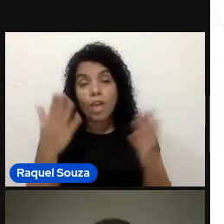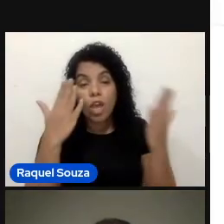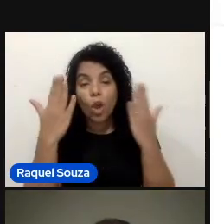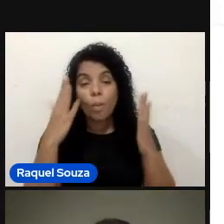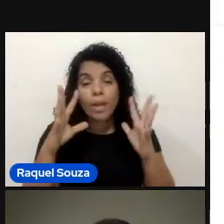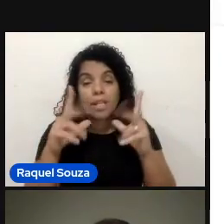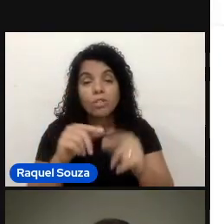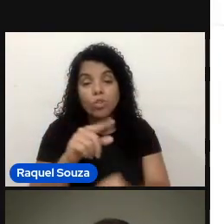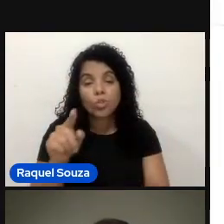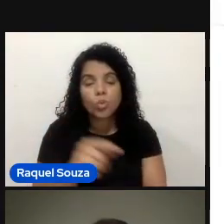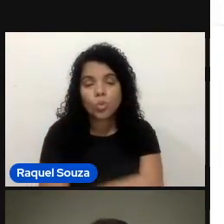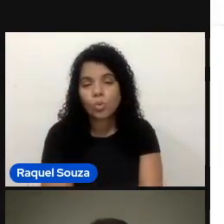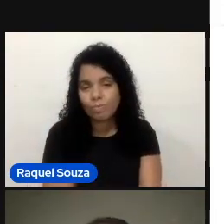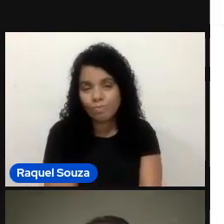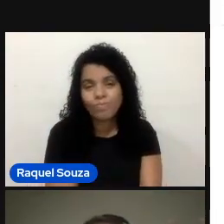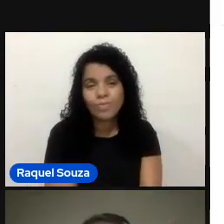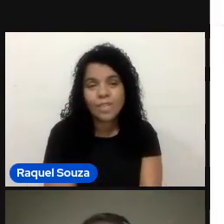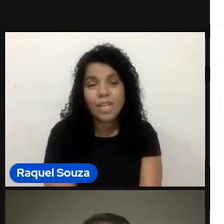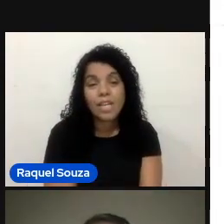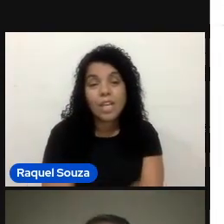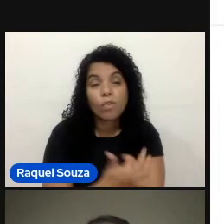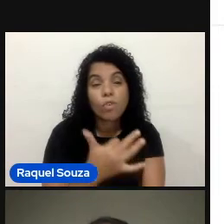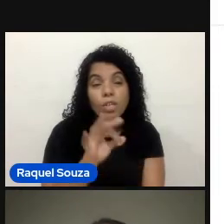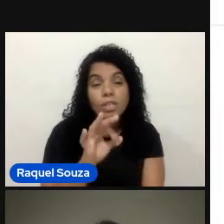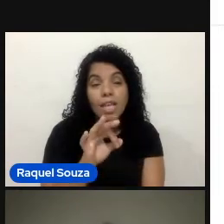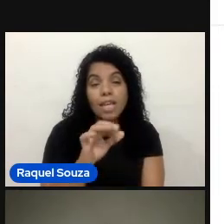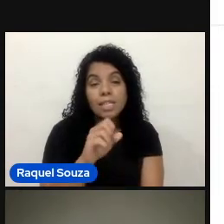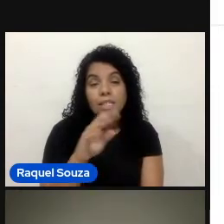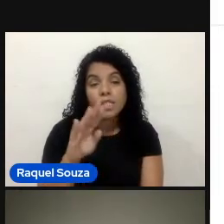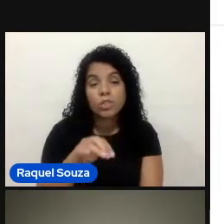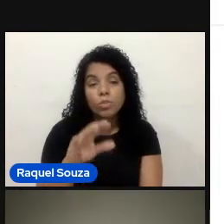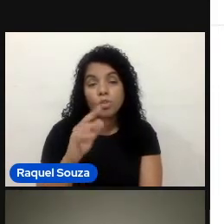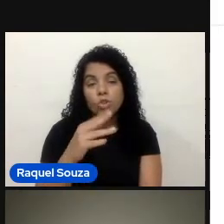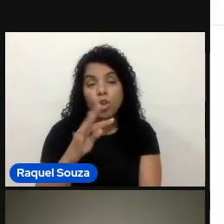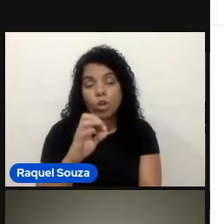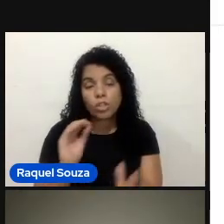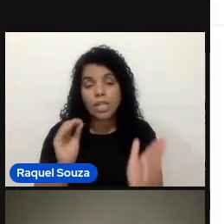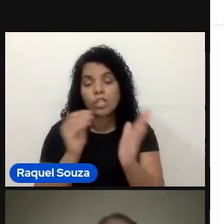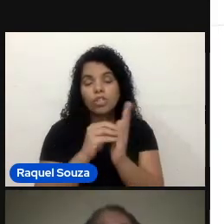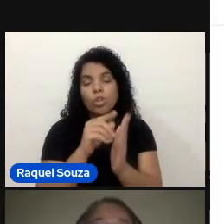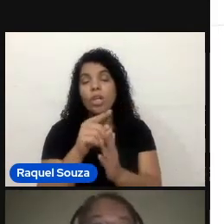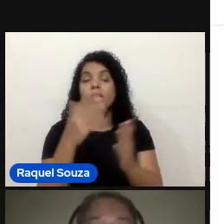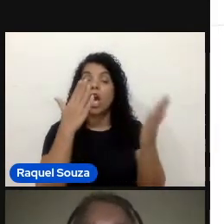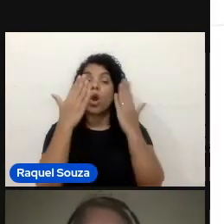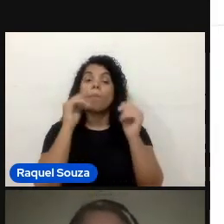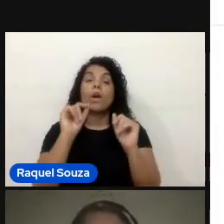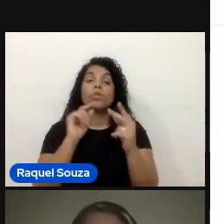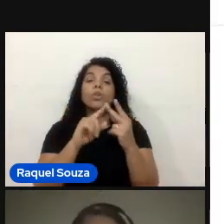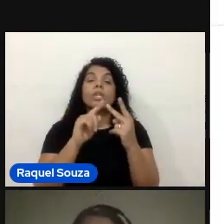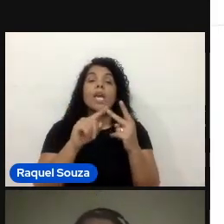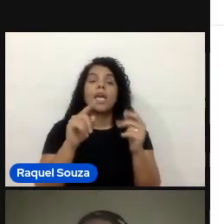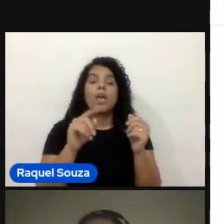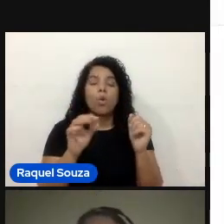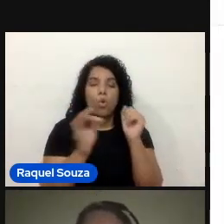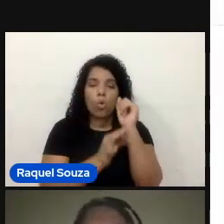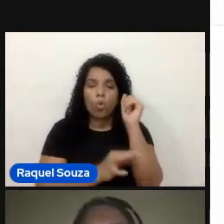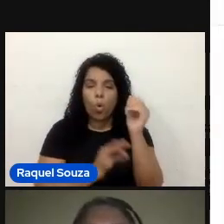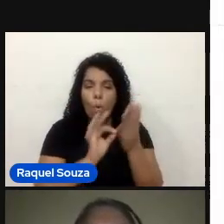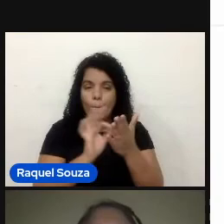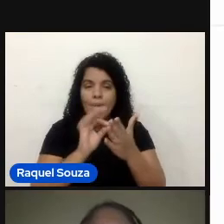Então aqui foram 10 screenshots adicionados. Ele está comparando o quê? Está comparando o commit que eu